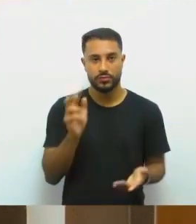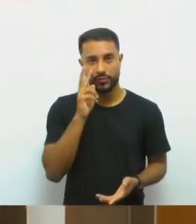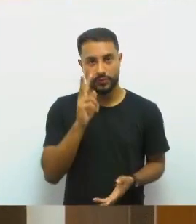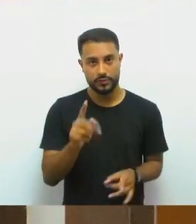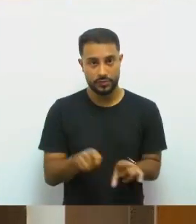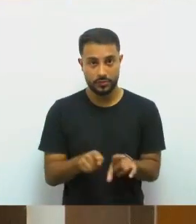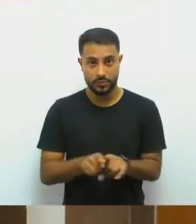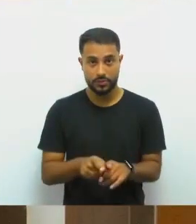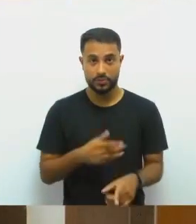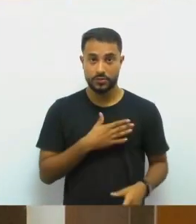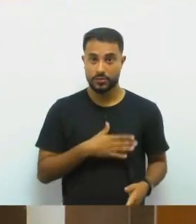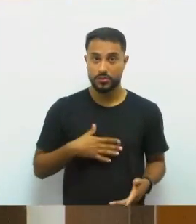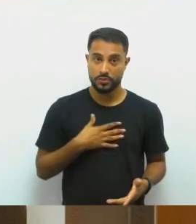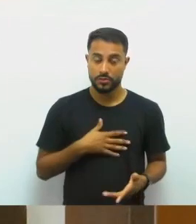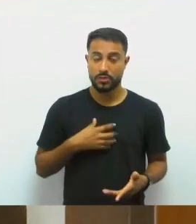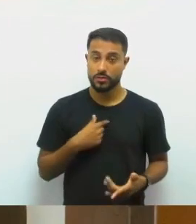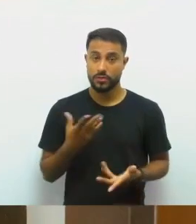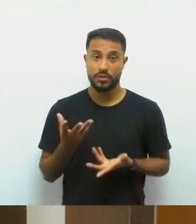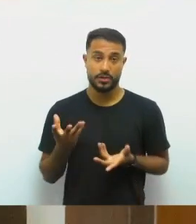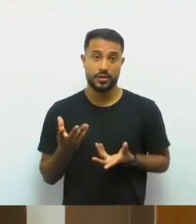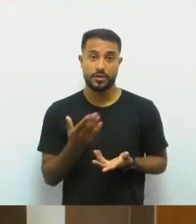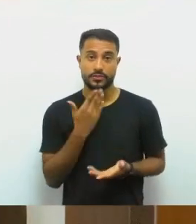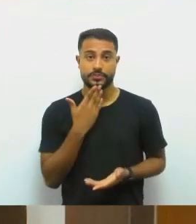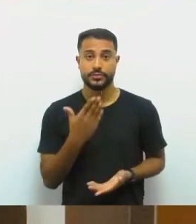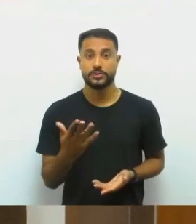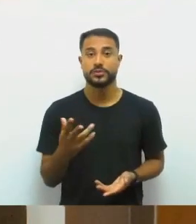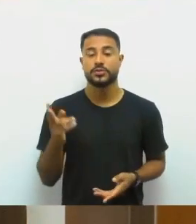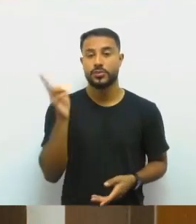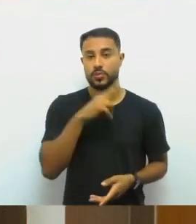regime de urgência especial na mensagem